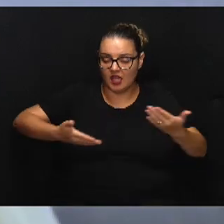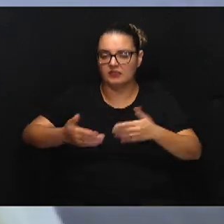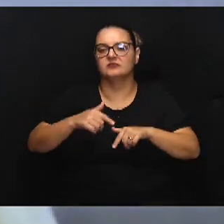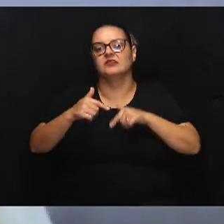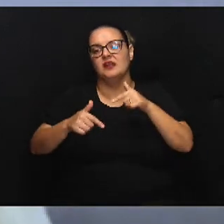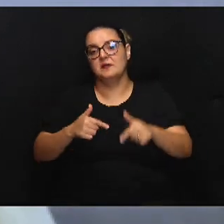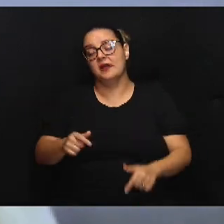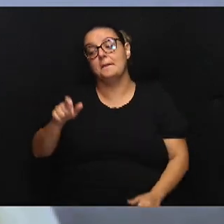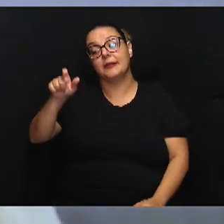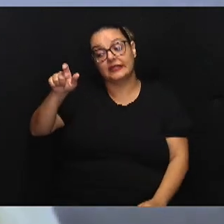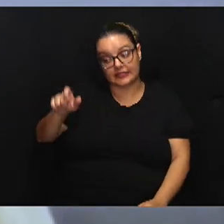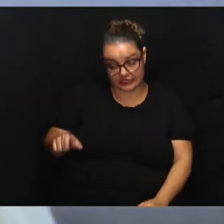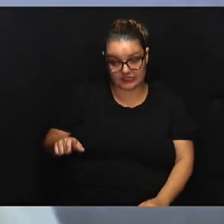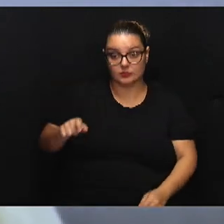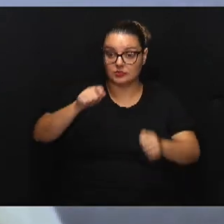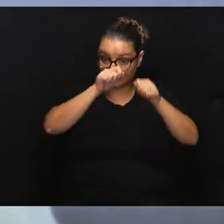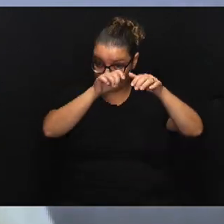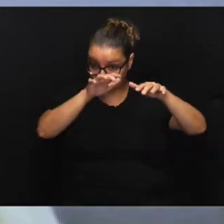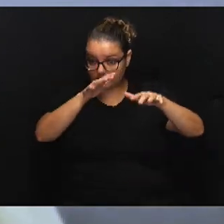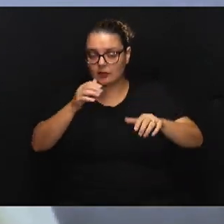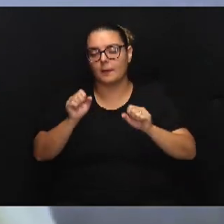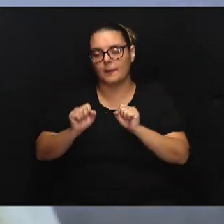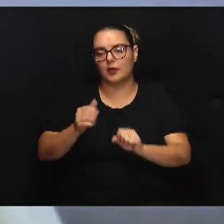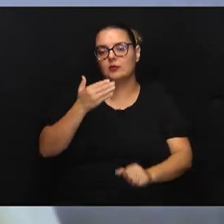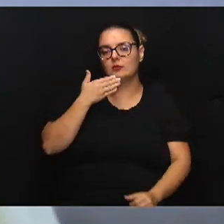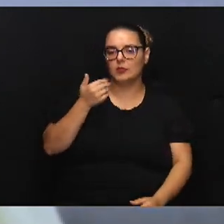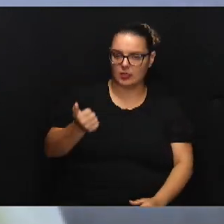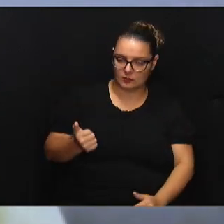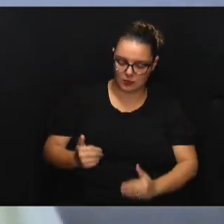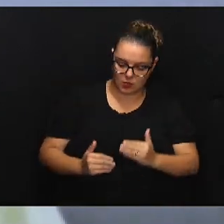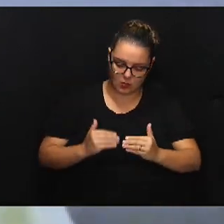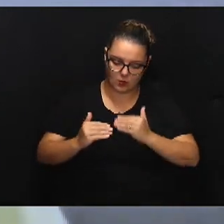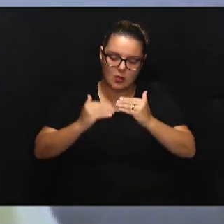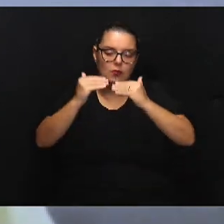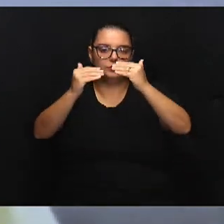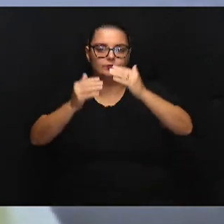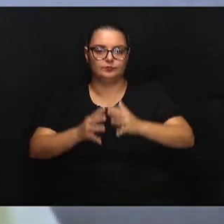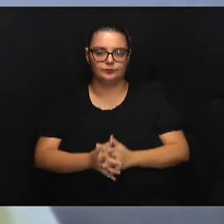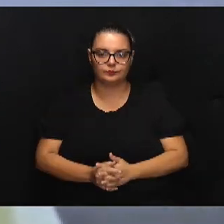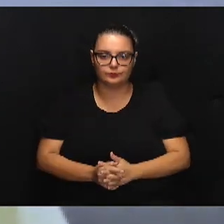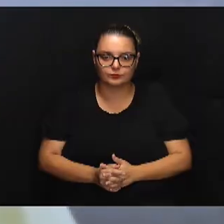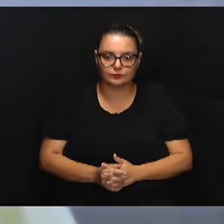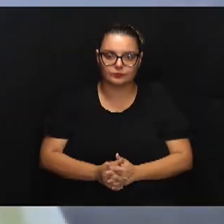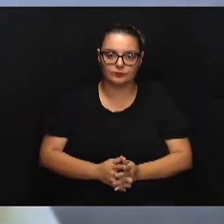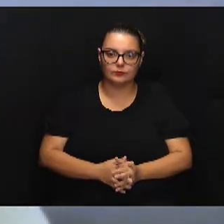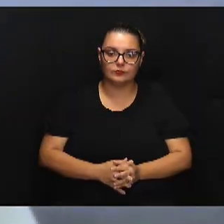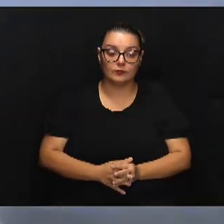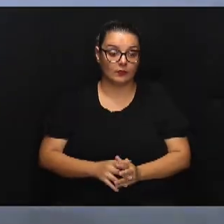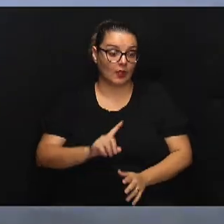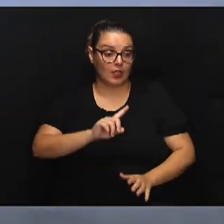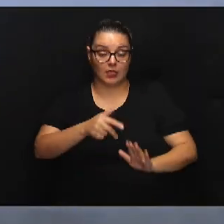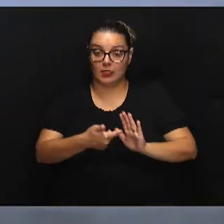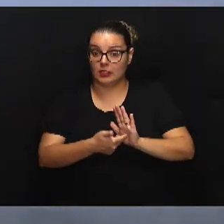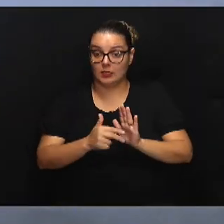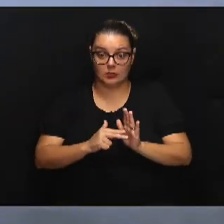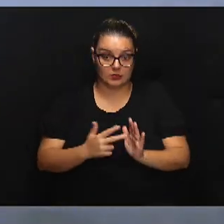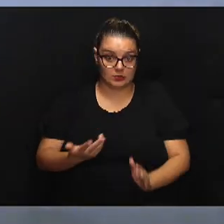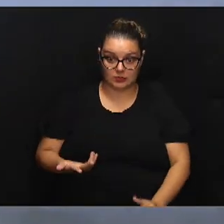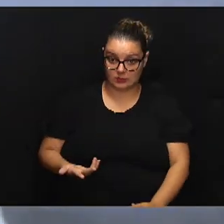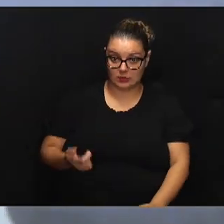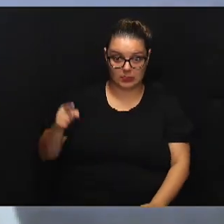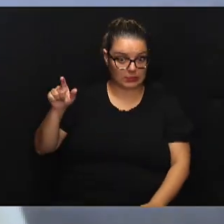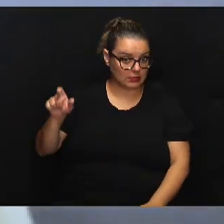para que esta pessoa possa melhorar o seu desenvolvimento. Isso não significa que ela será